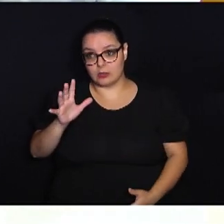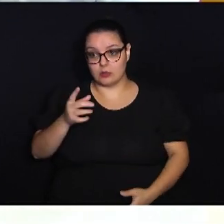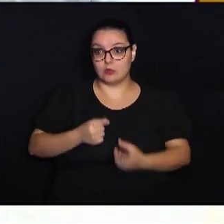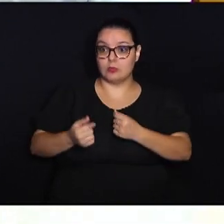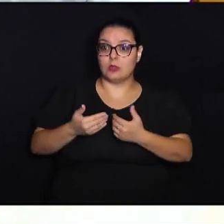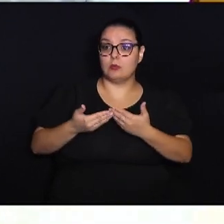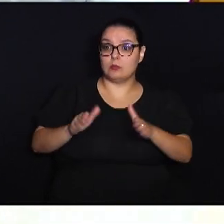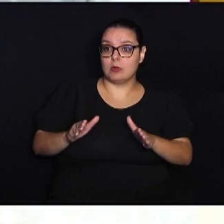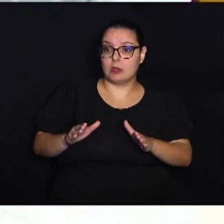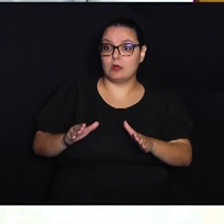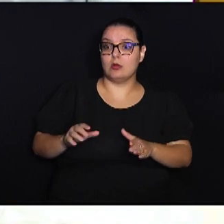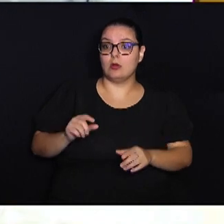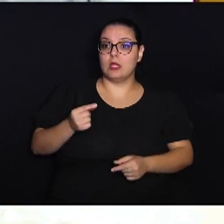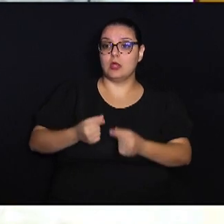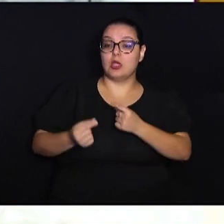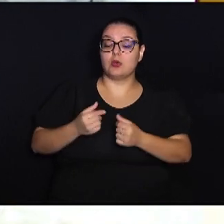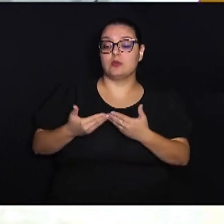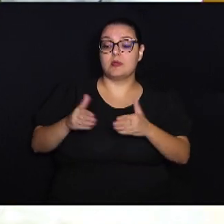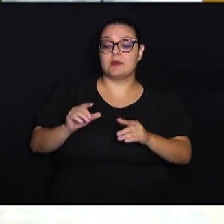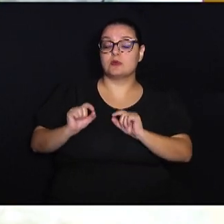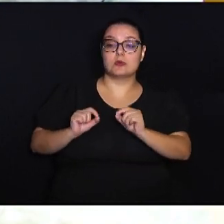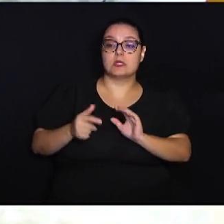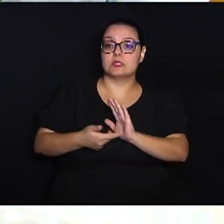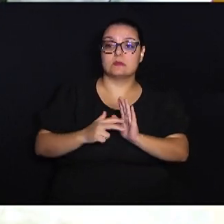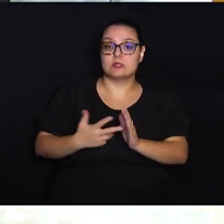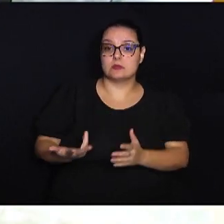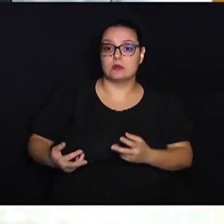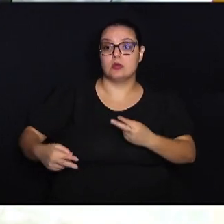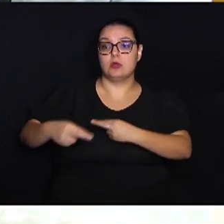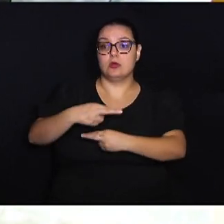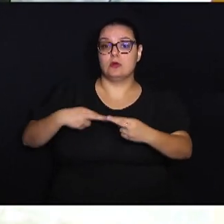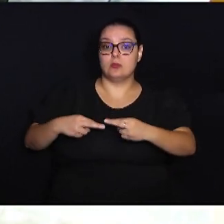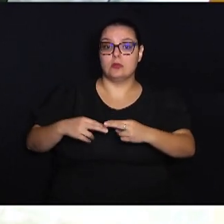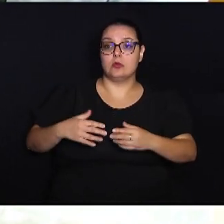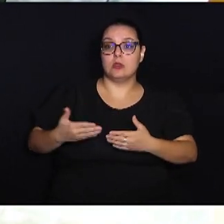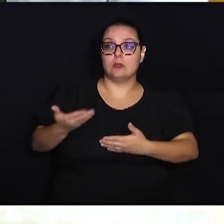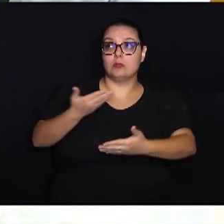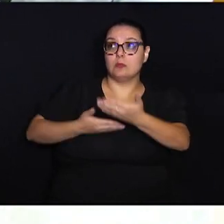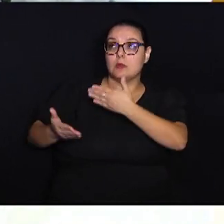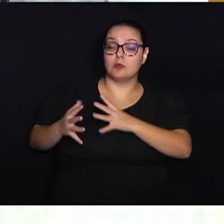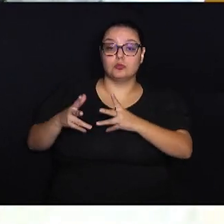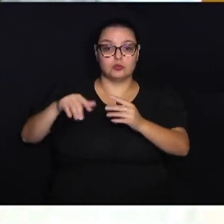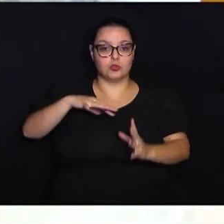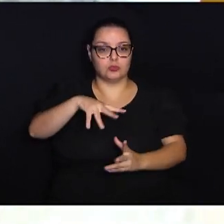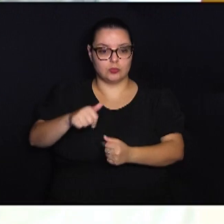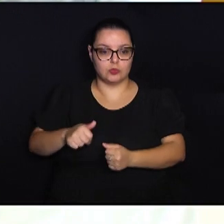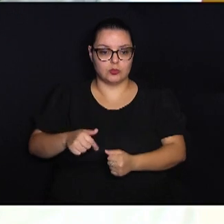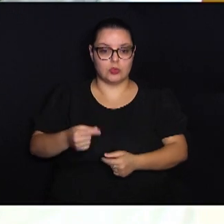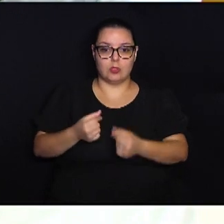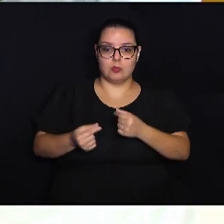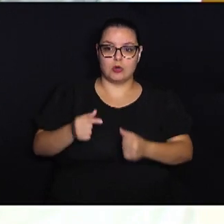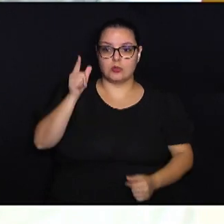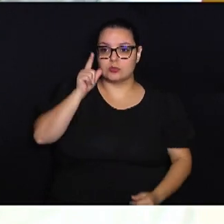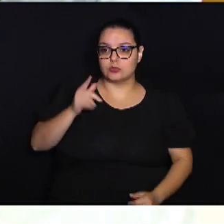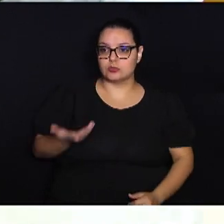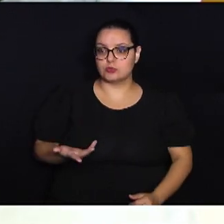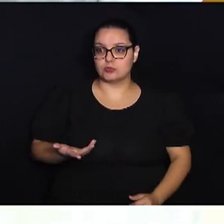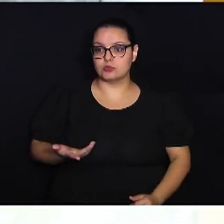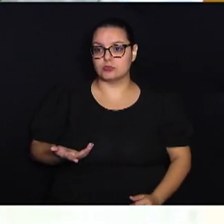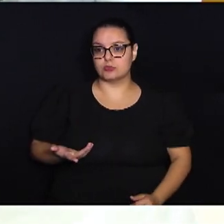mas assim, se inspirar e poder às vezes imaginar coisas novas a partir disso tudo. Segundo o IBGE, o Instituto Brasileiro de Geografia